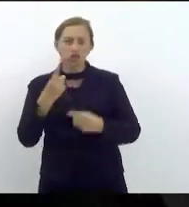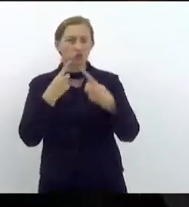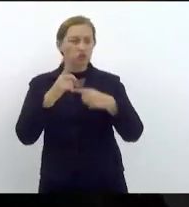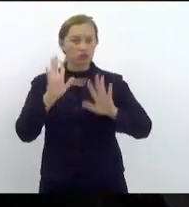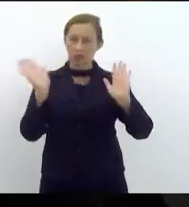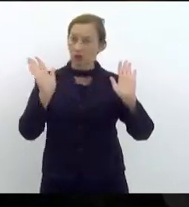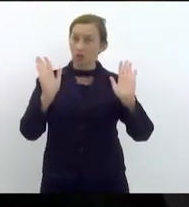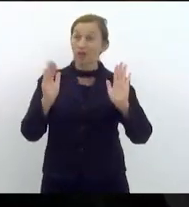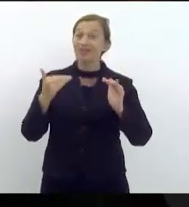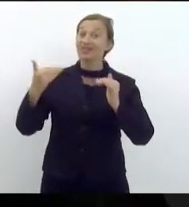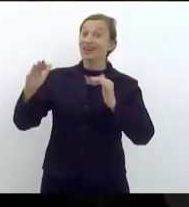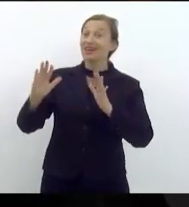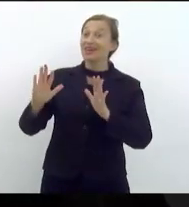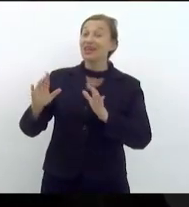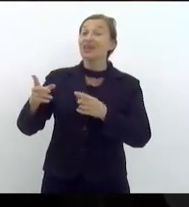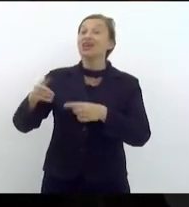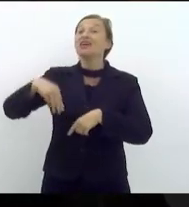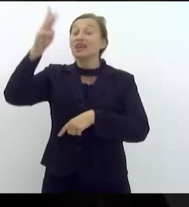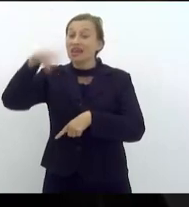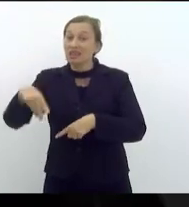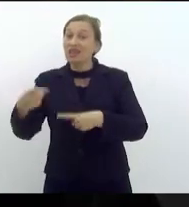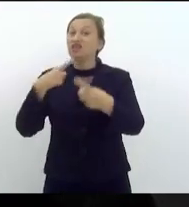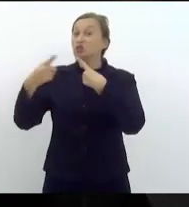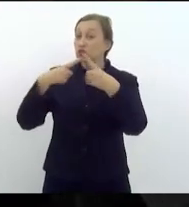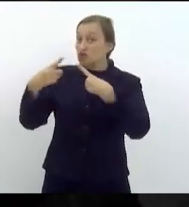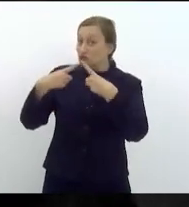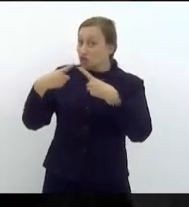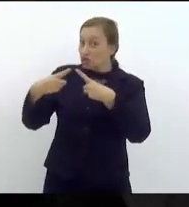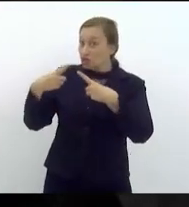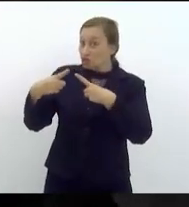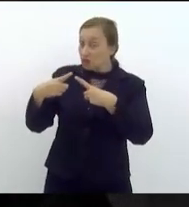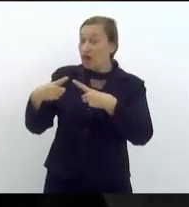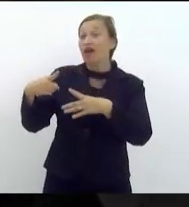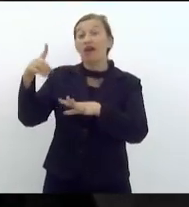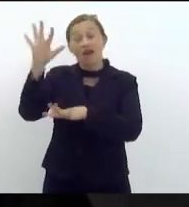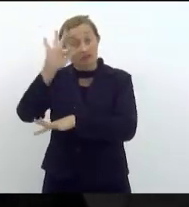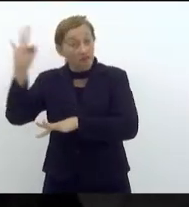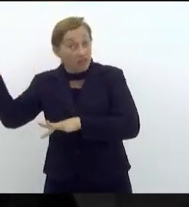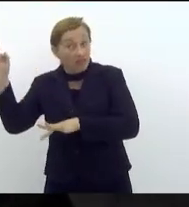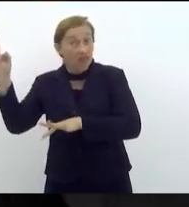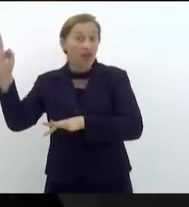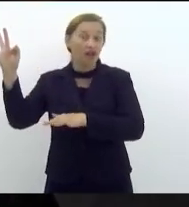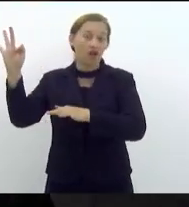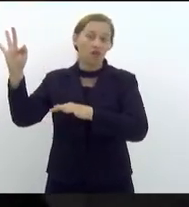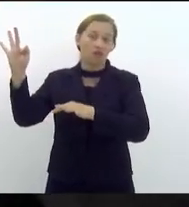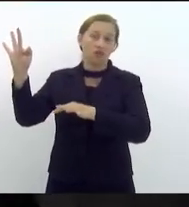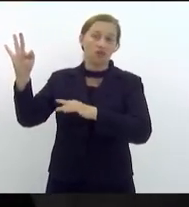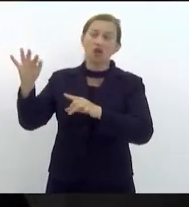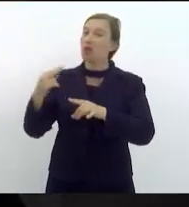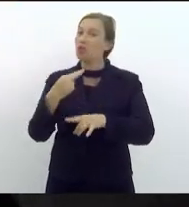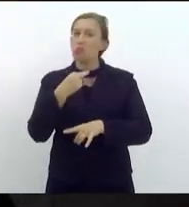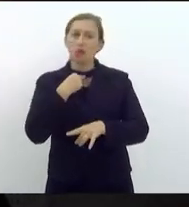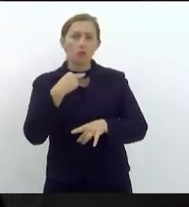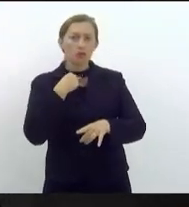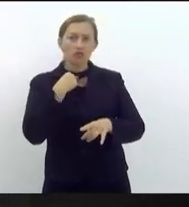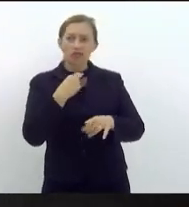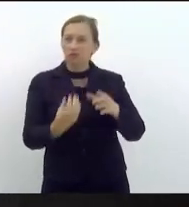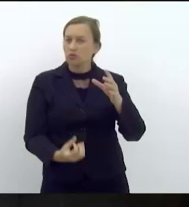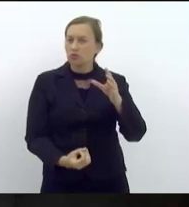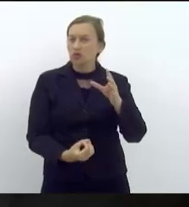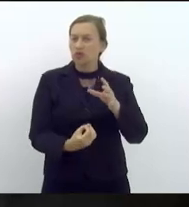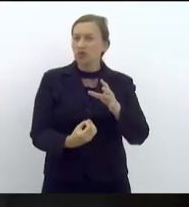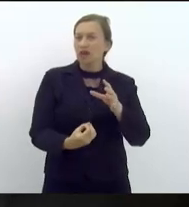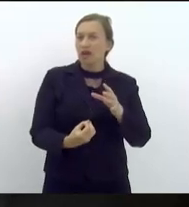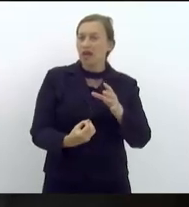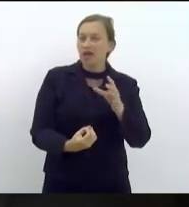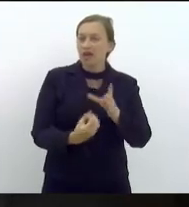nós deputados estaduais deputada Érica não podemos legislar sobre política de drogas